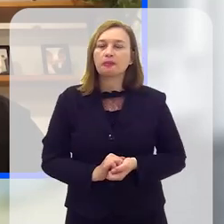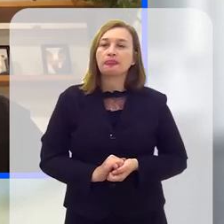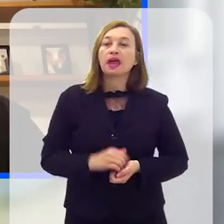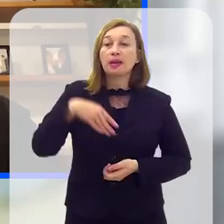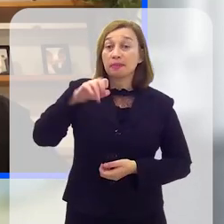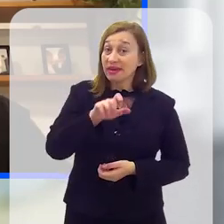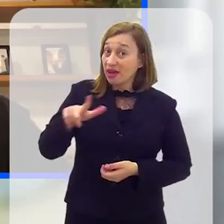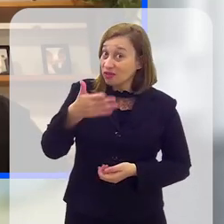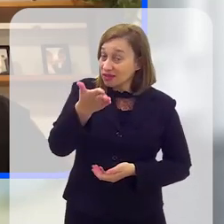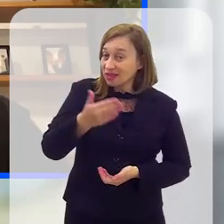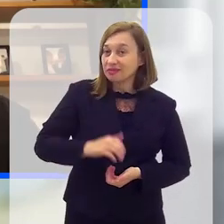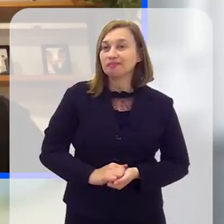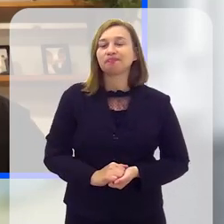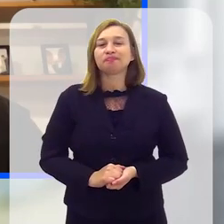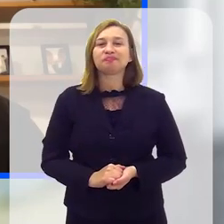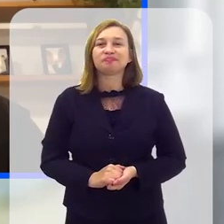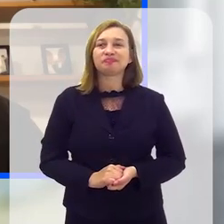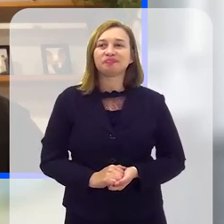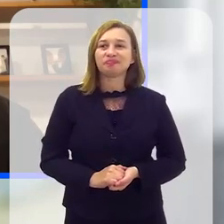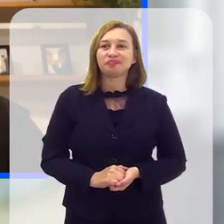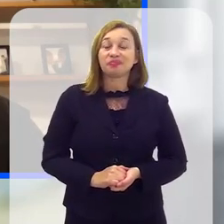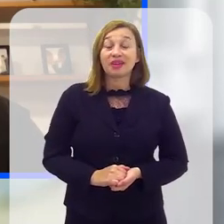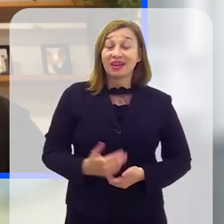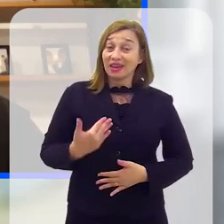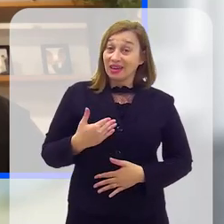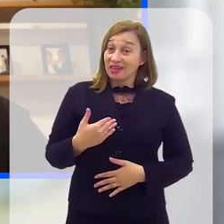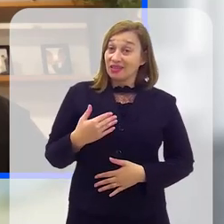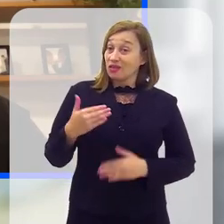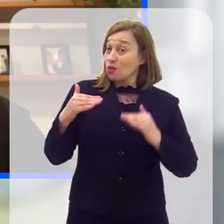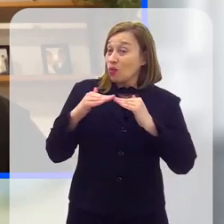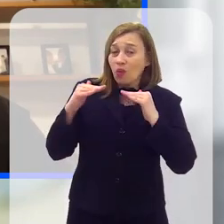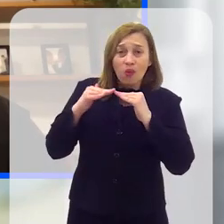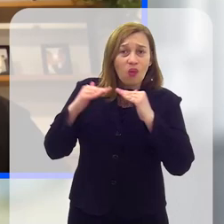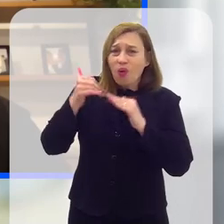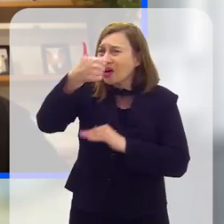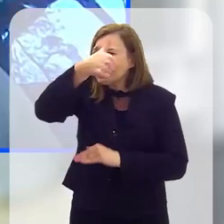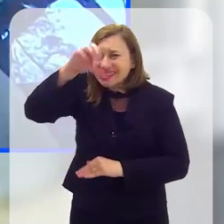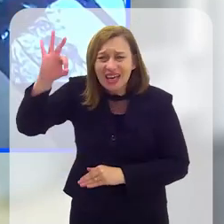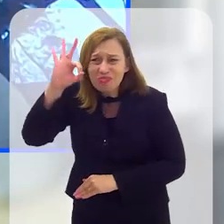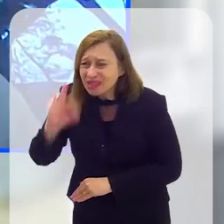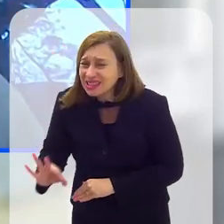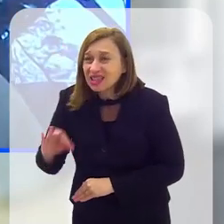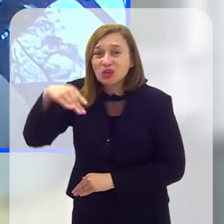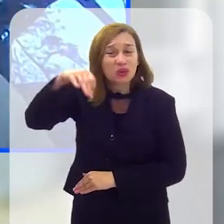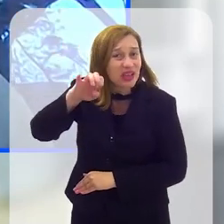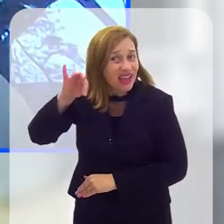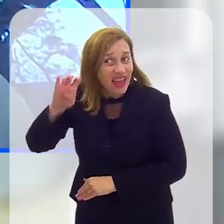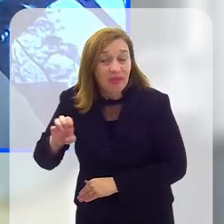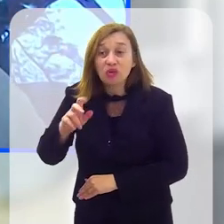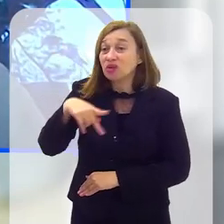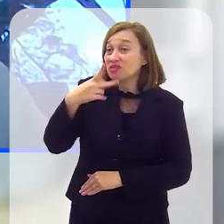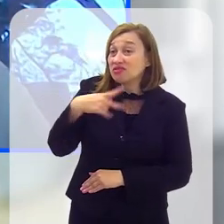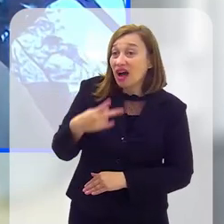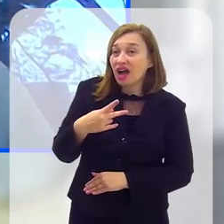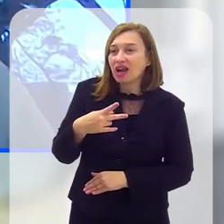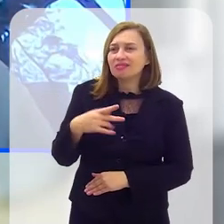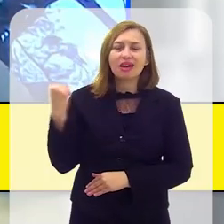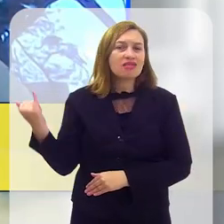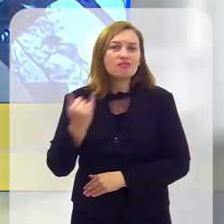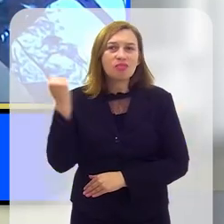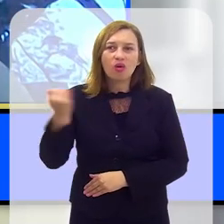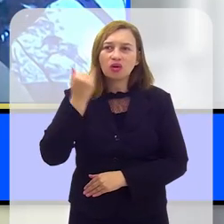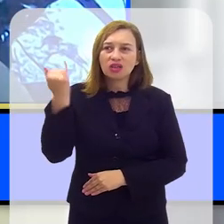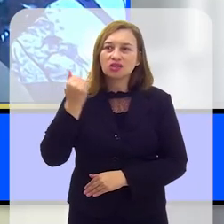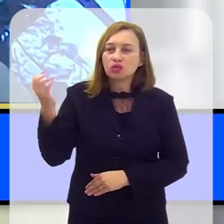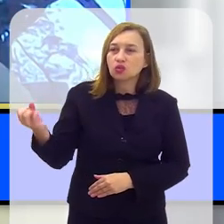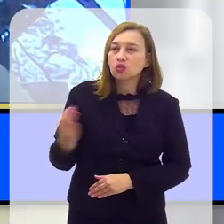esse assunto. Miguel, você agora. Eu começo concordando 100% com o Guilherme quando ele